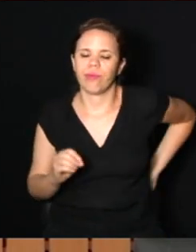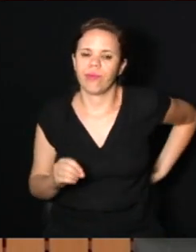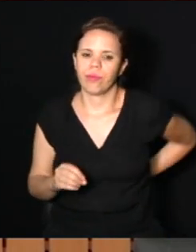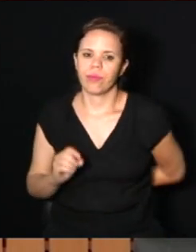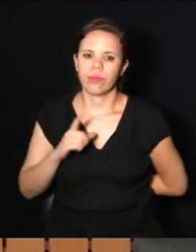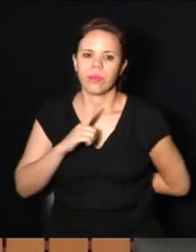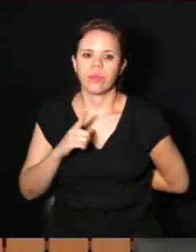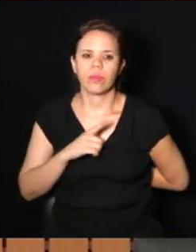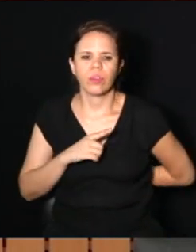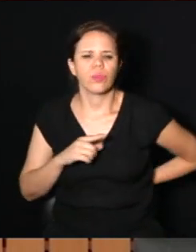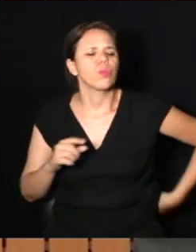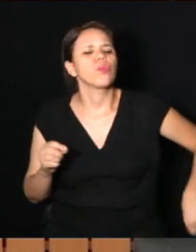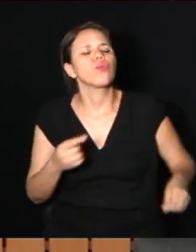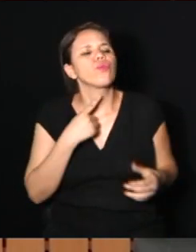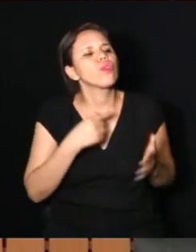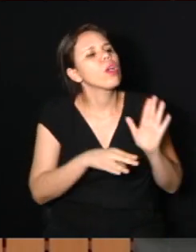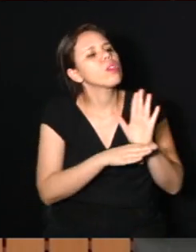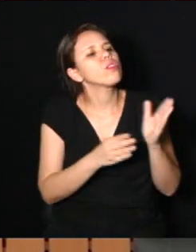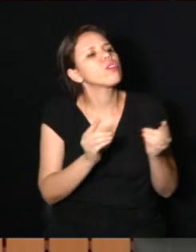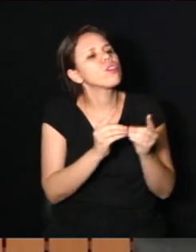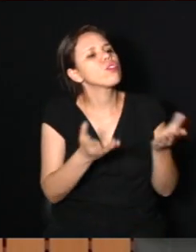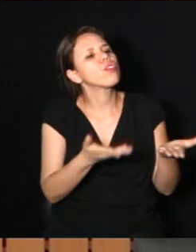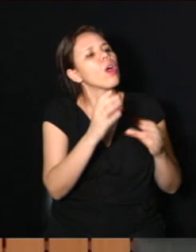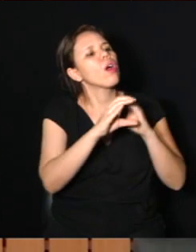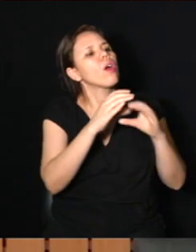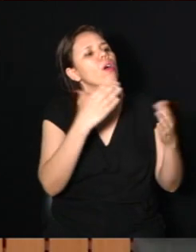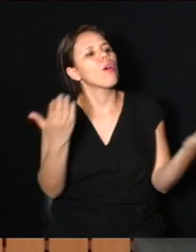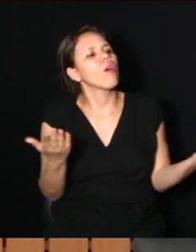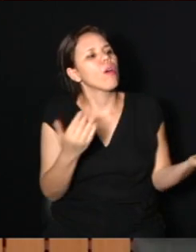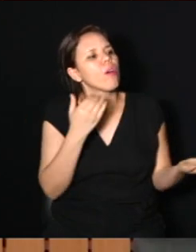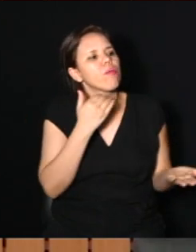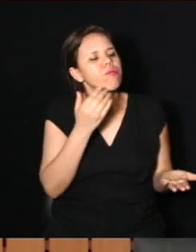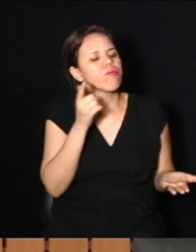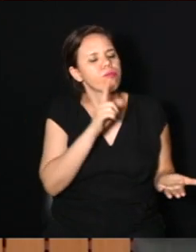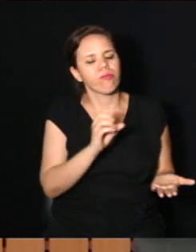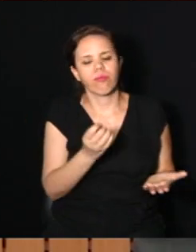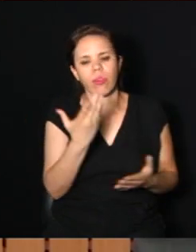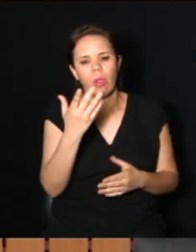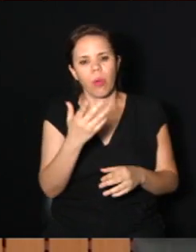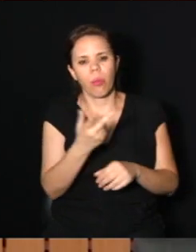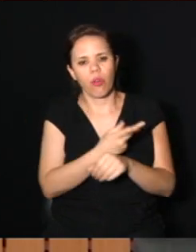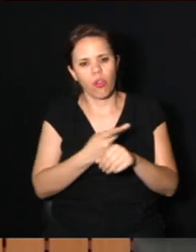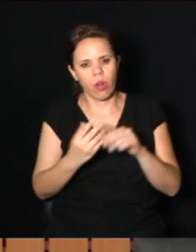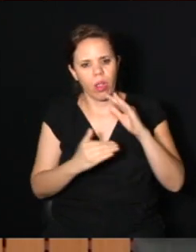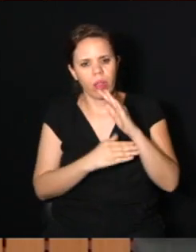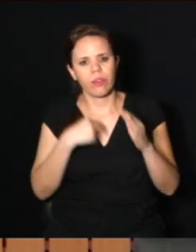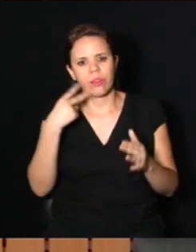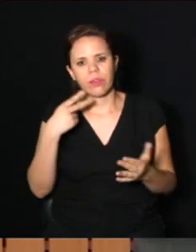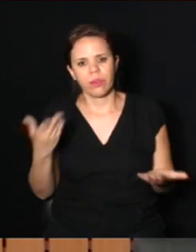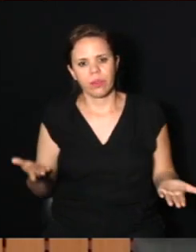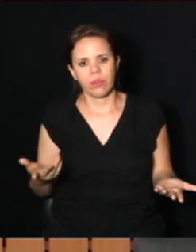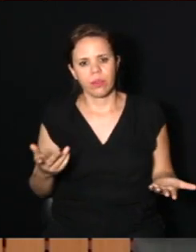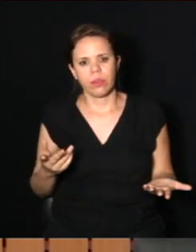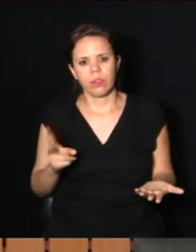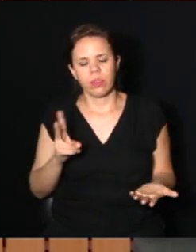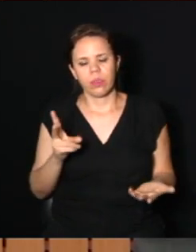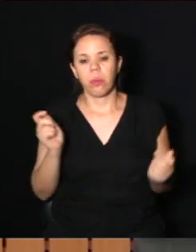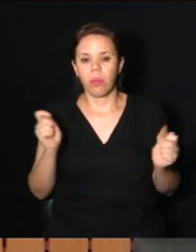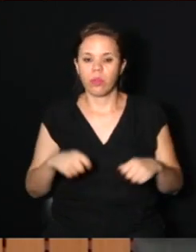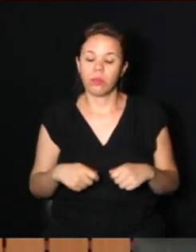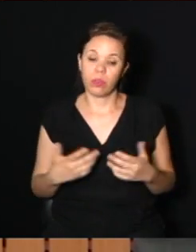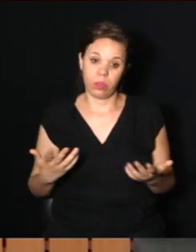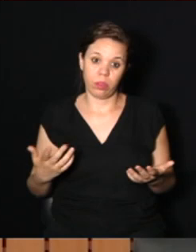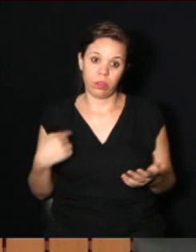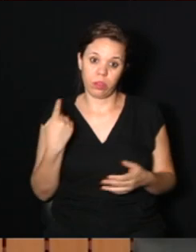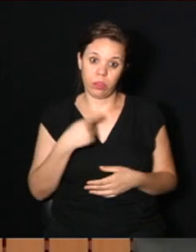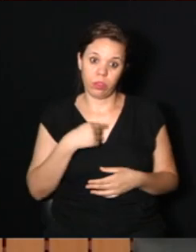de uma disponibilidade para algum tipo de interlocução. E aí a gente procurou a Câmara dos Vereadores, né, como sendo uma possibilidade, já que a